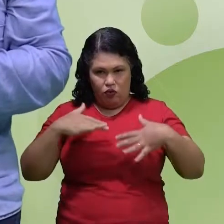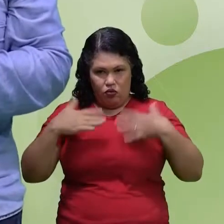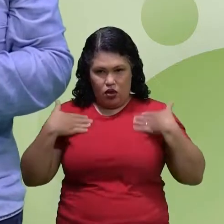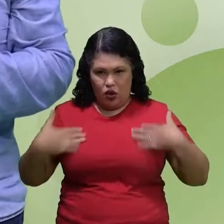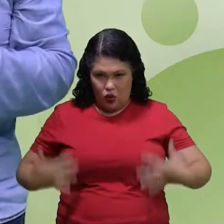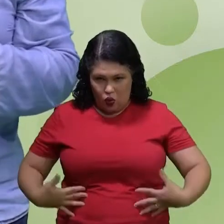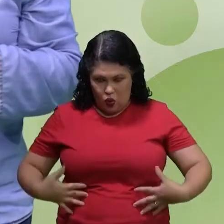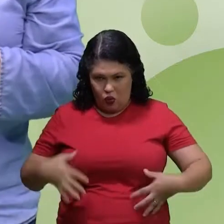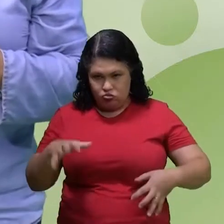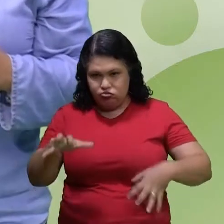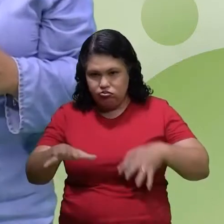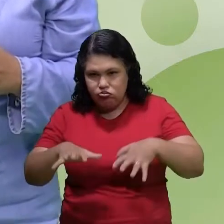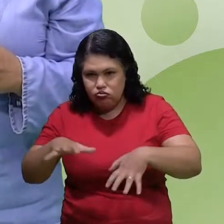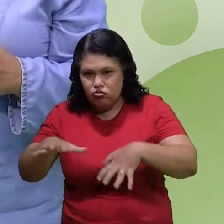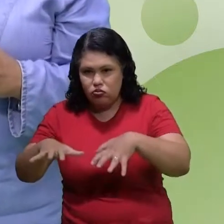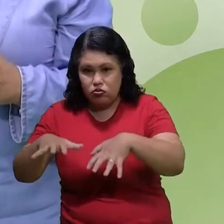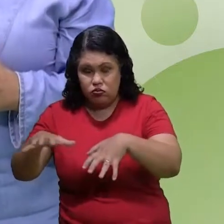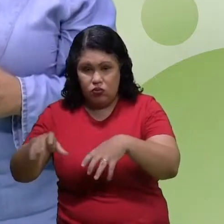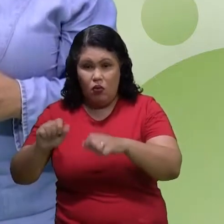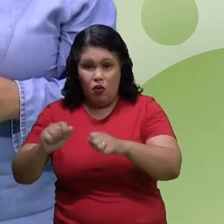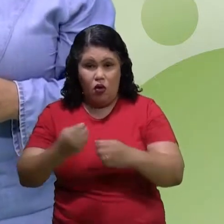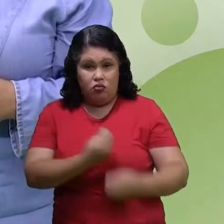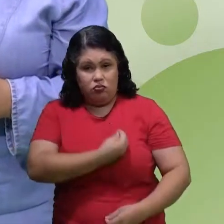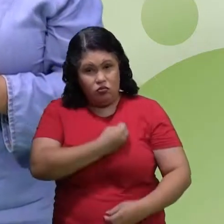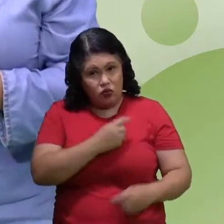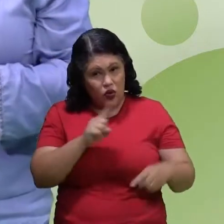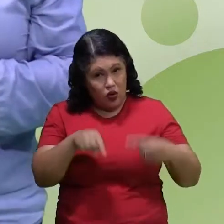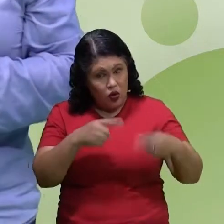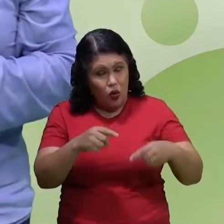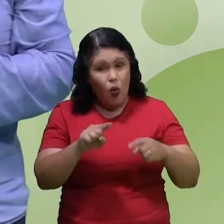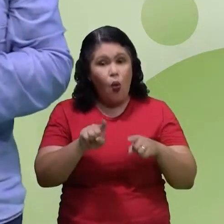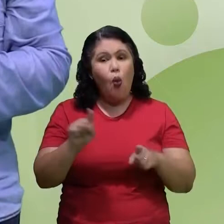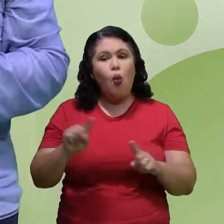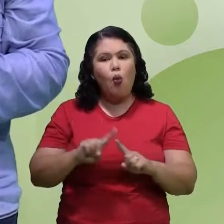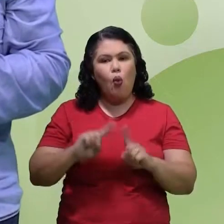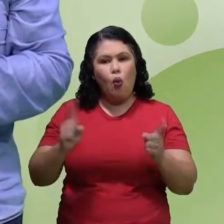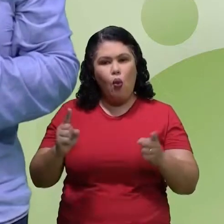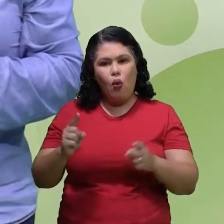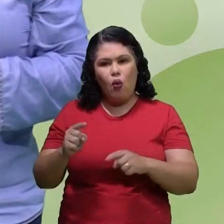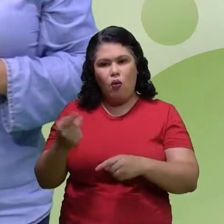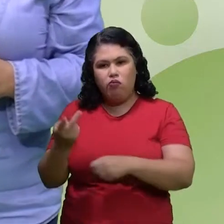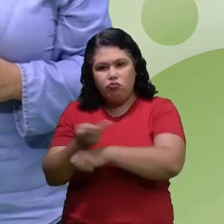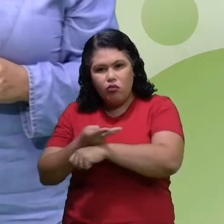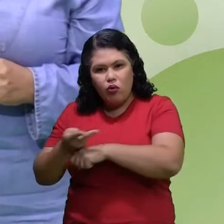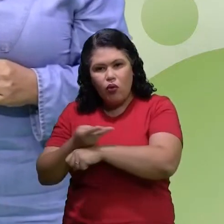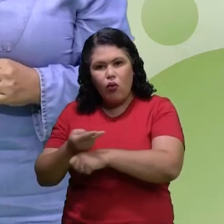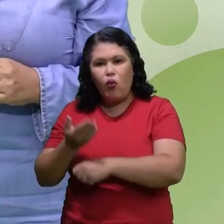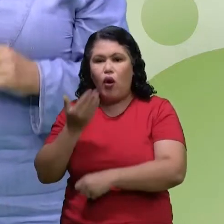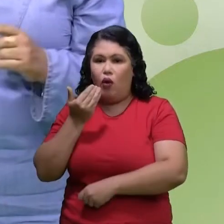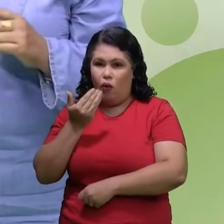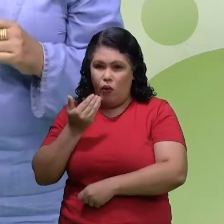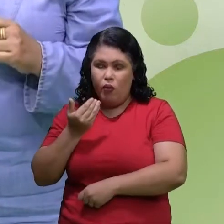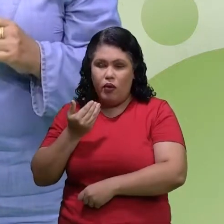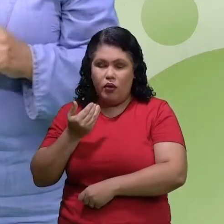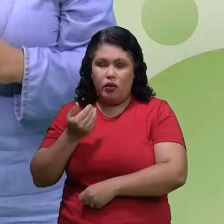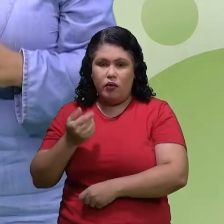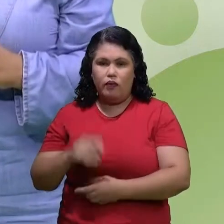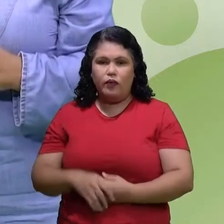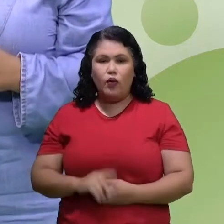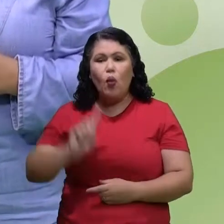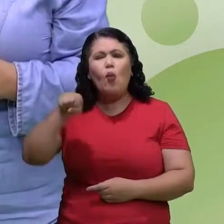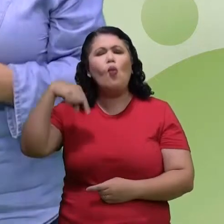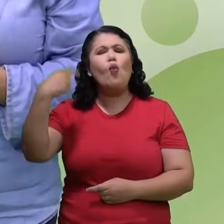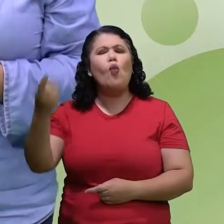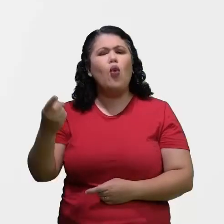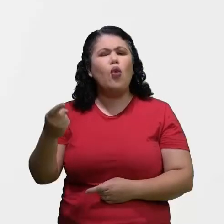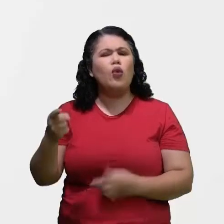querem chegar, ou para reproduzir ou em busca de alimentos, tá bom? Os répteis têm essa característica. E qual é o próximo